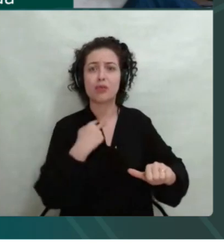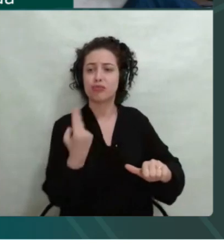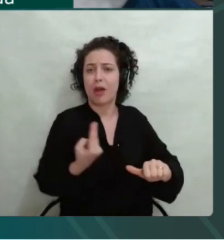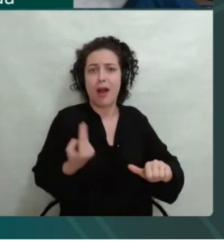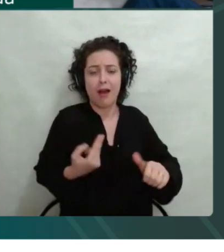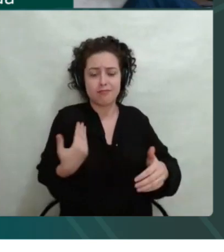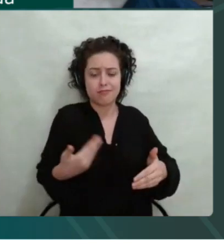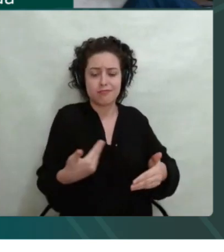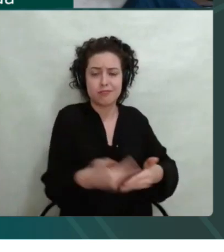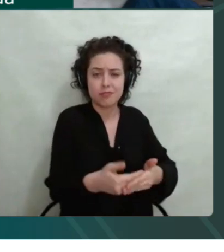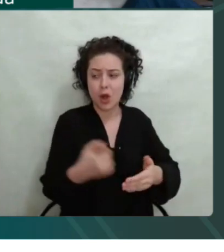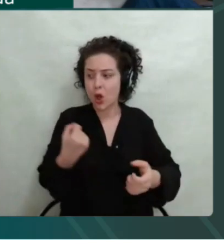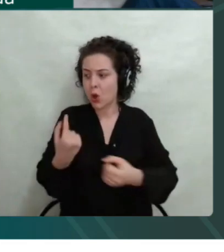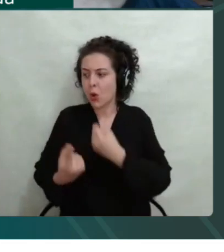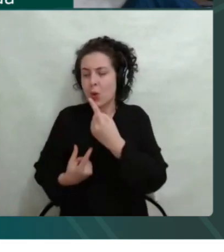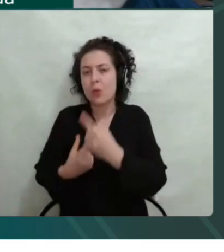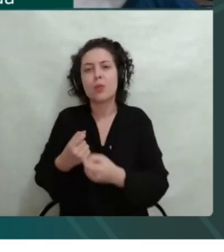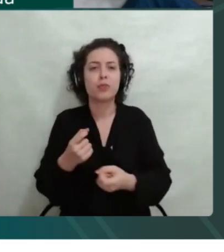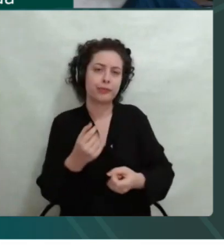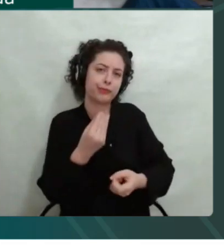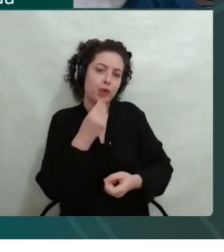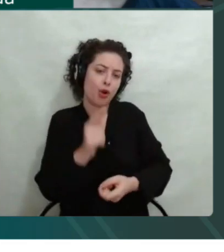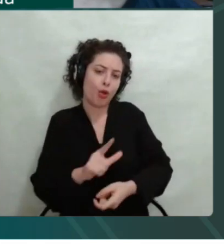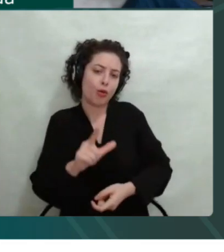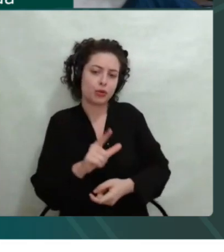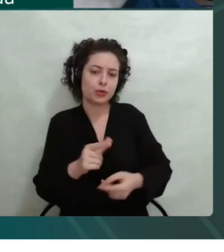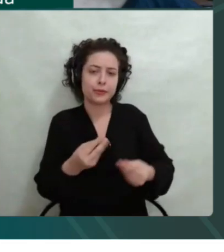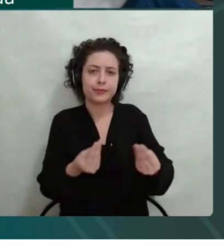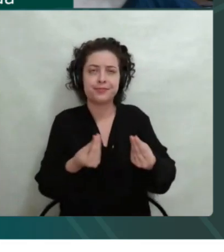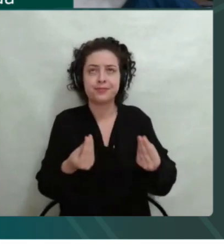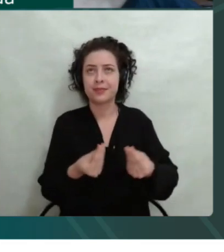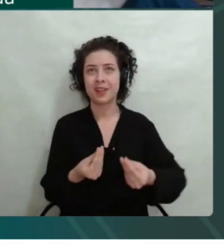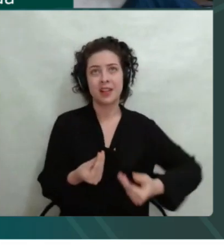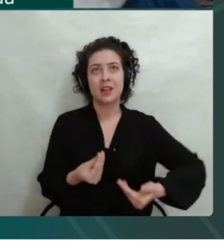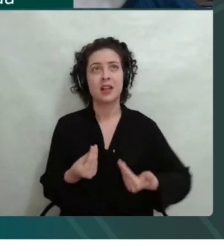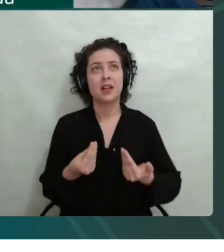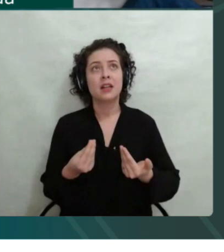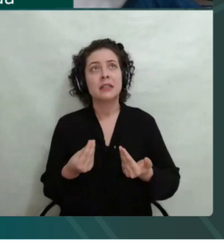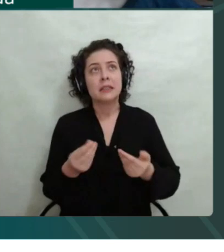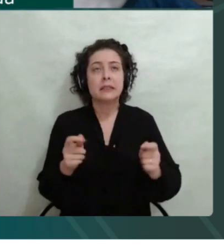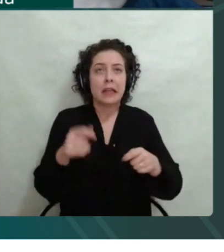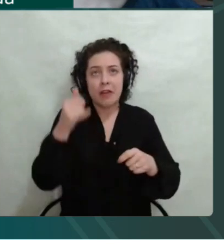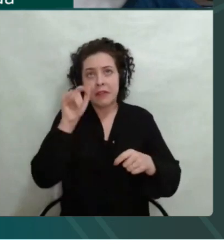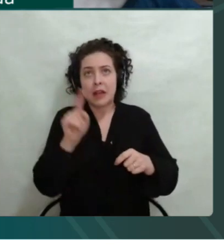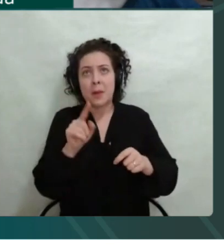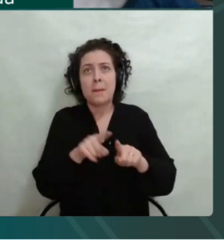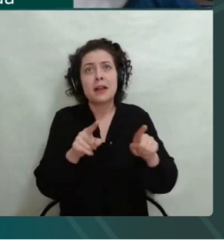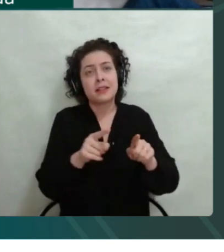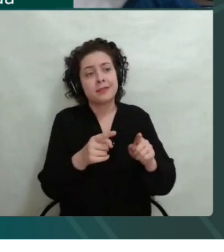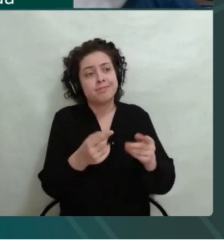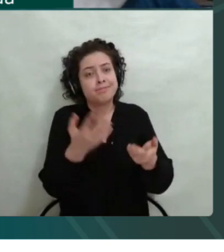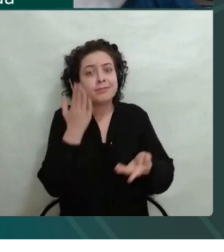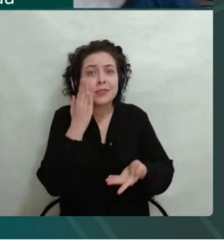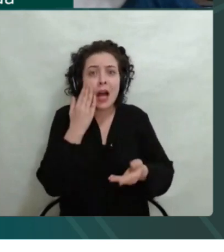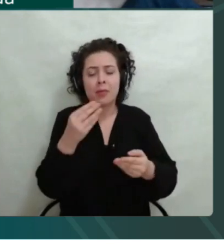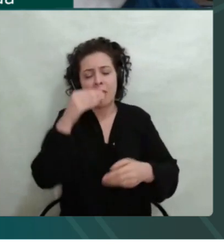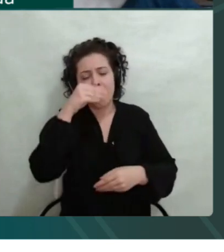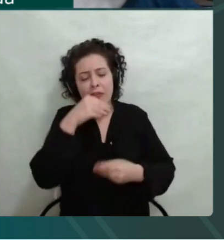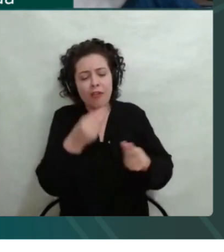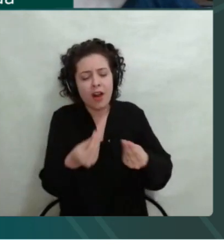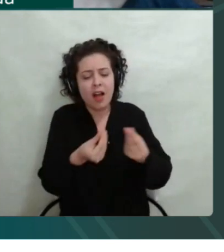algumas pessoas, obviamente, não digo que será inevitável, mas será muito provável, por causa de fragilidades dessas pessoas,